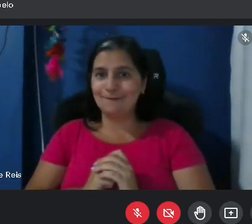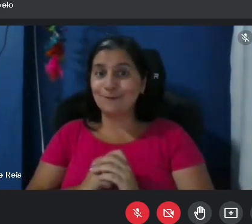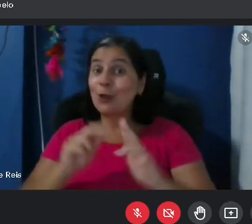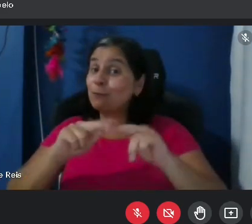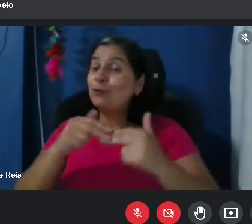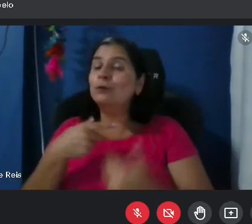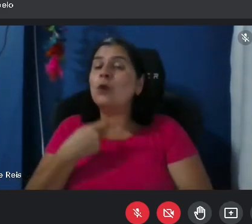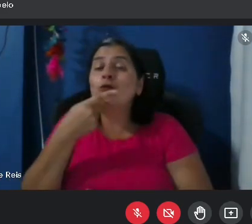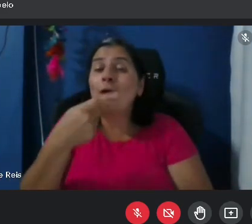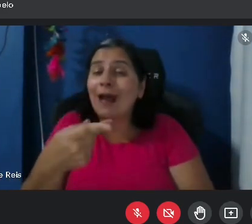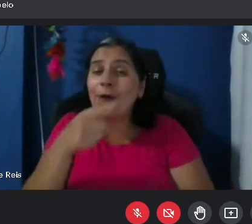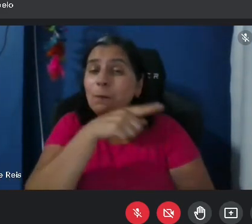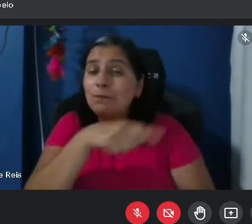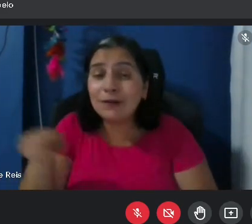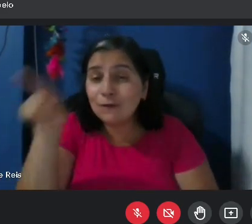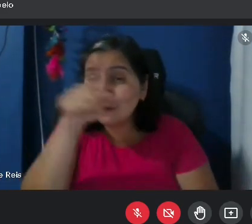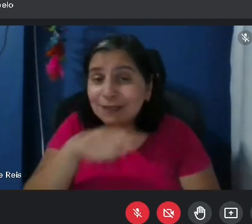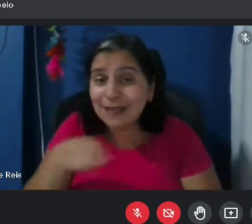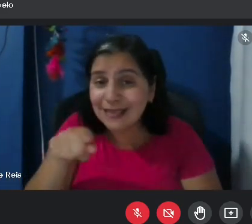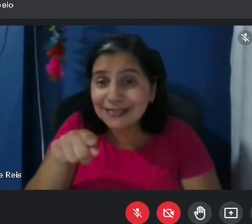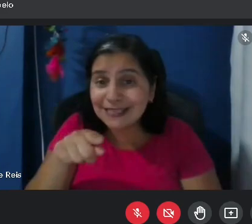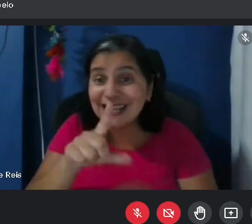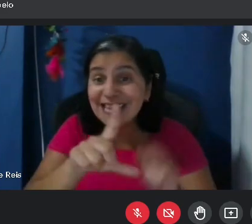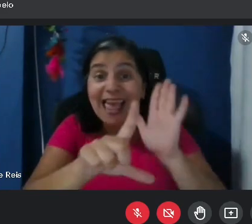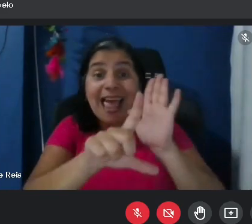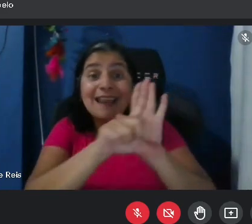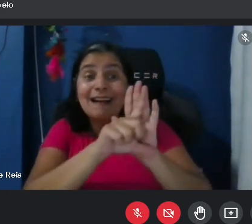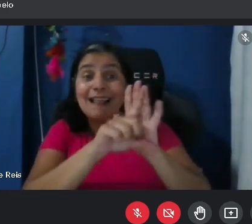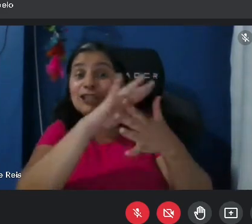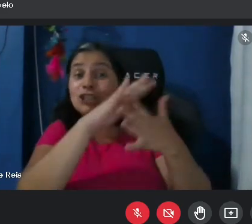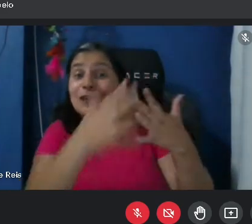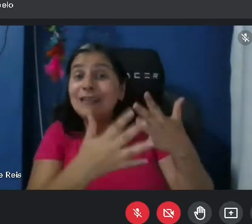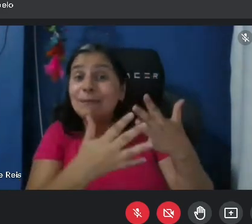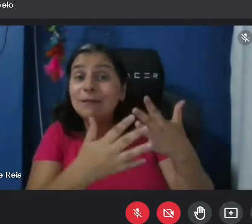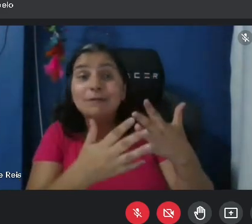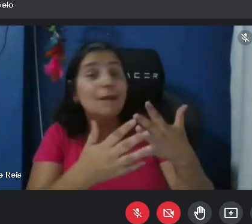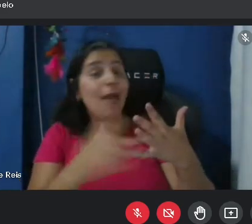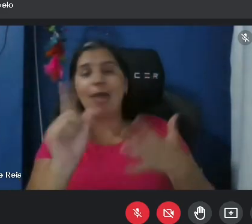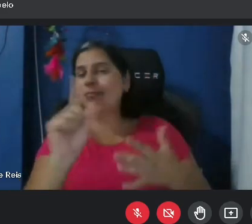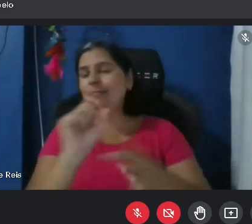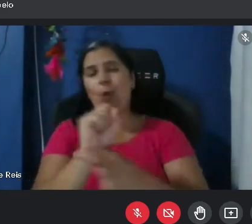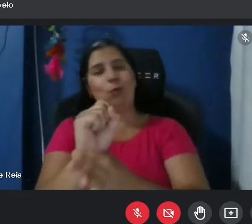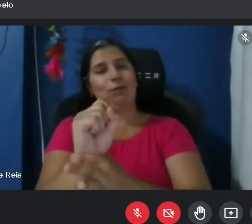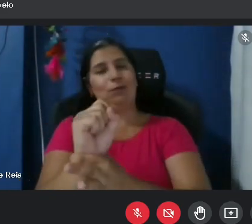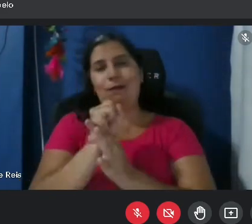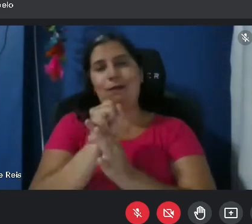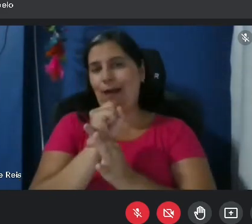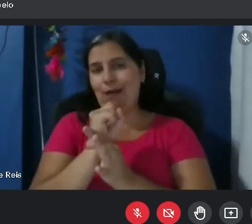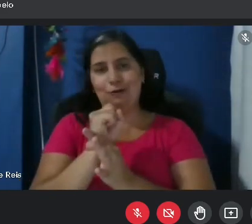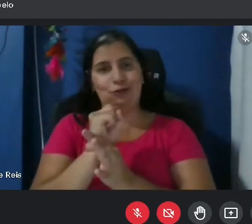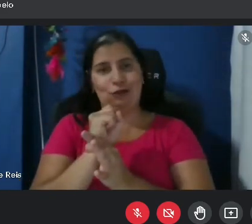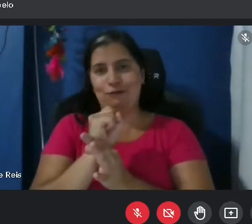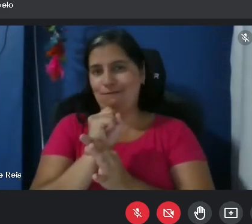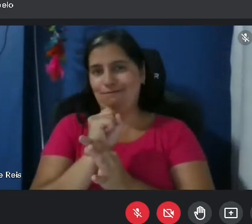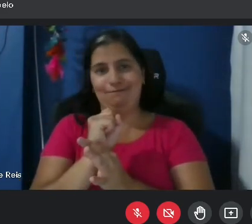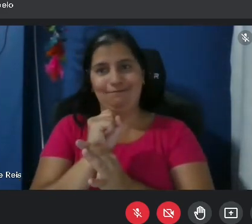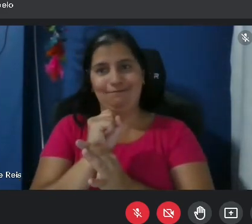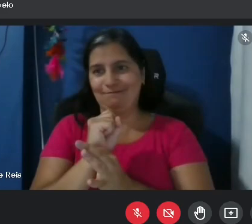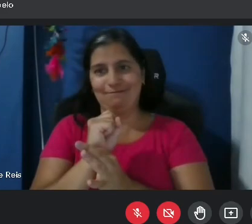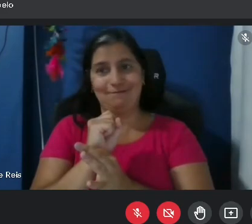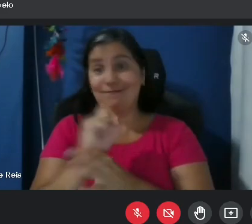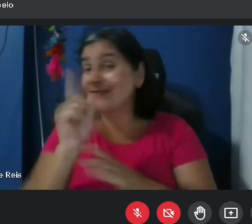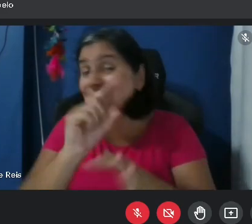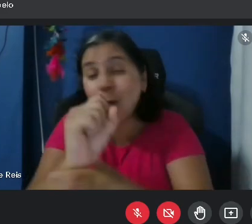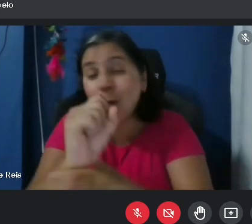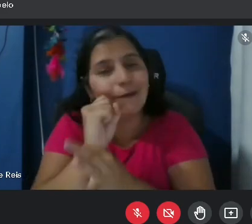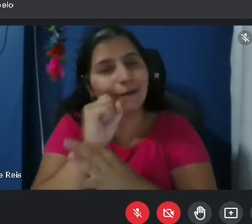estrutura. E o motivo dessa fala, que eu estou falando aqui para todos vocês, isso inclui a lei da Libras, não só a lei da Libras, isso é uma